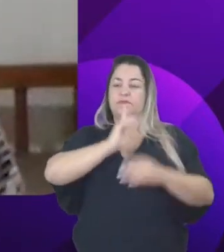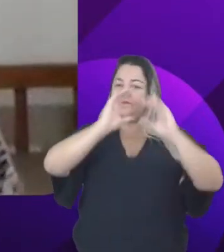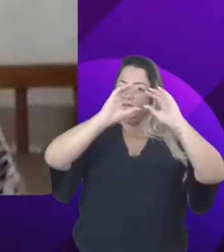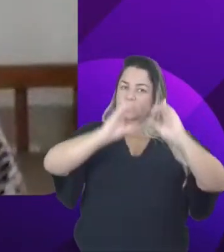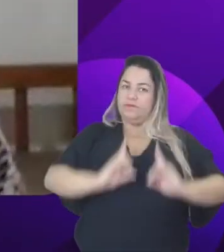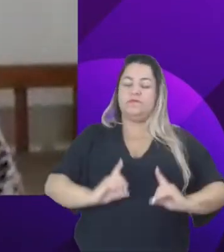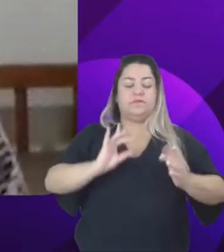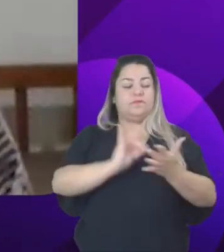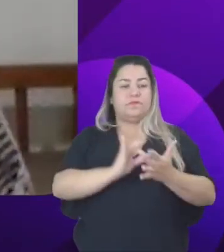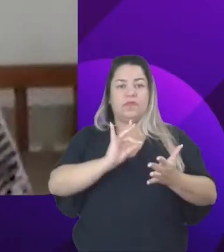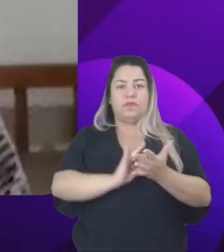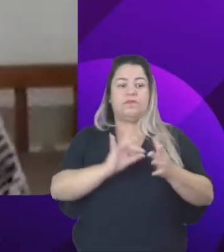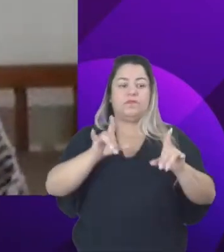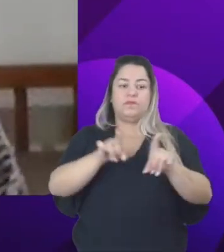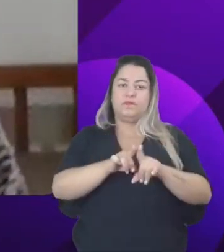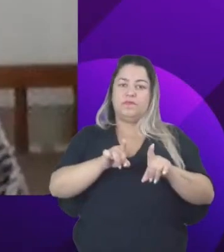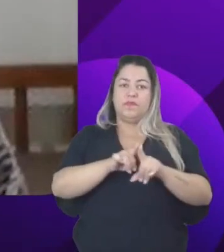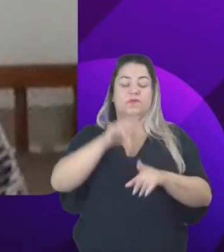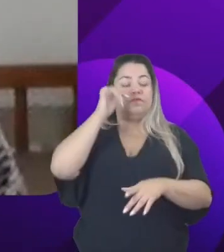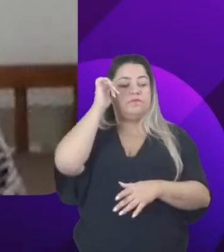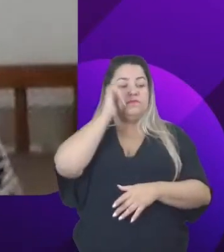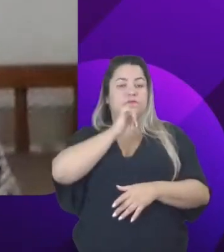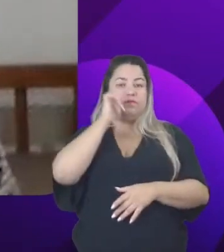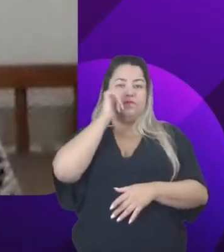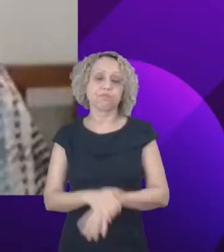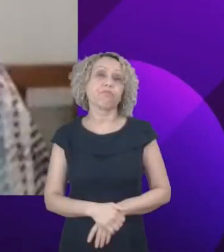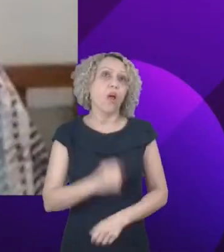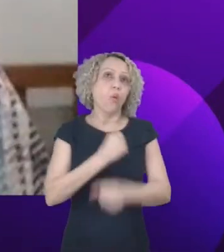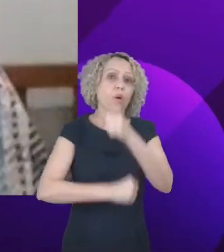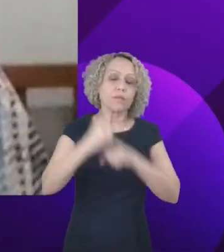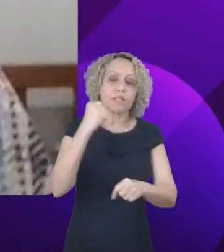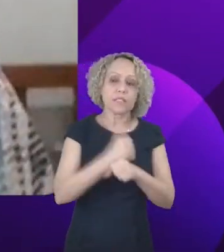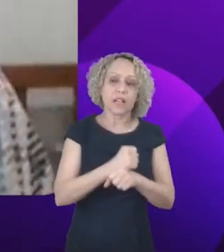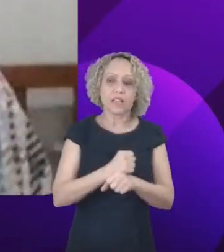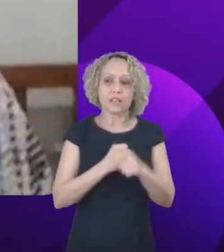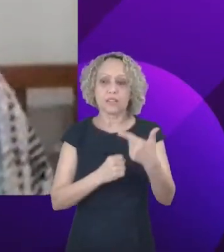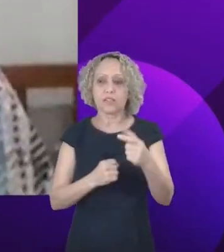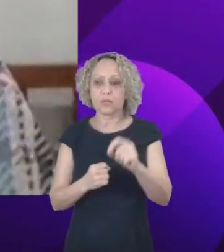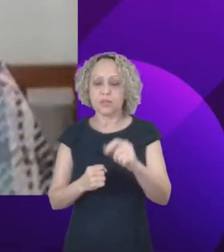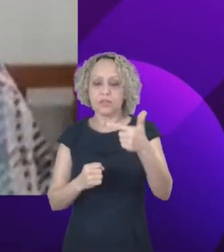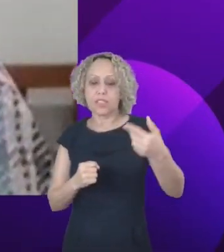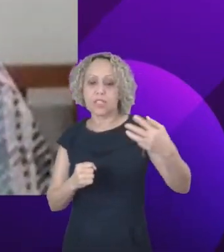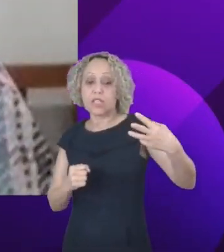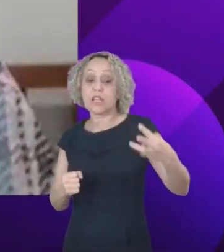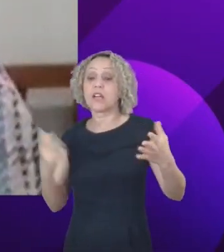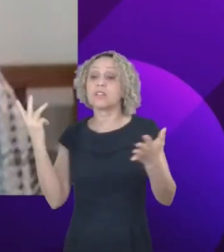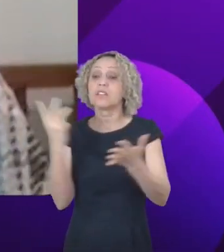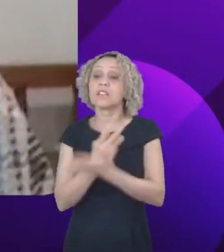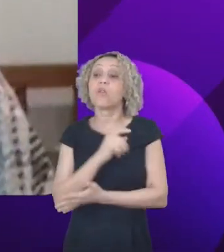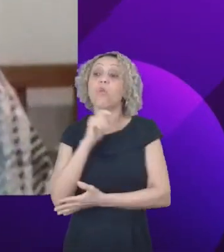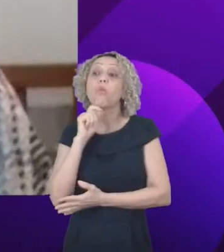e, obviamente, mais especificamente, das mulheres em situação de violência. Em 2023, o